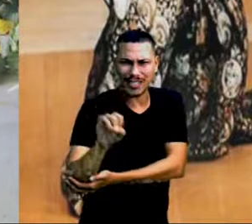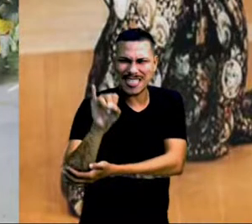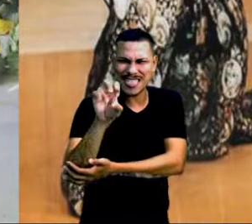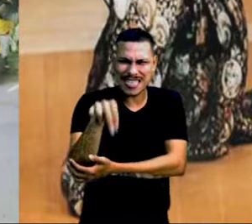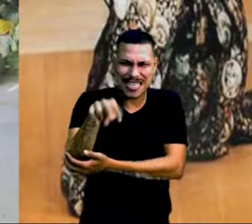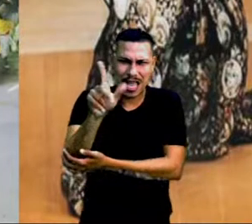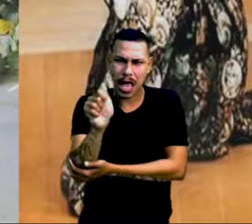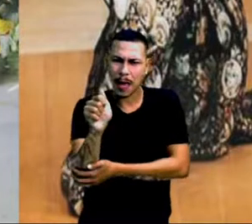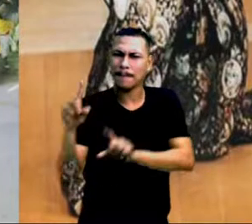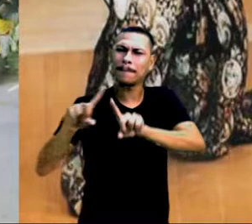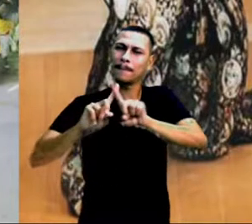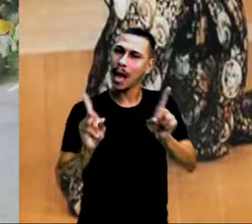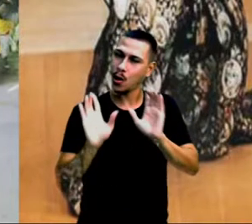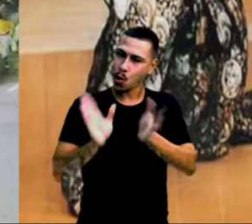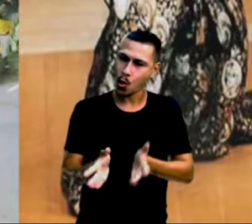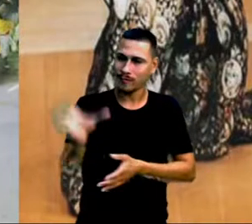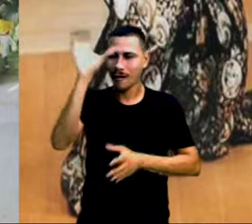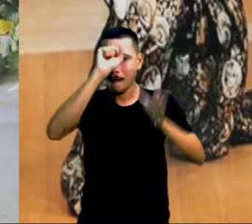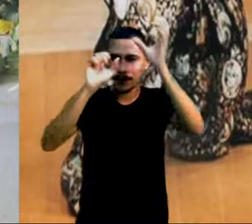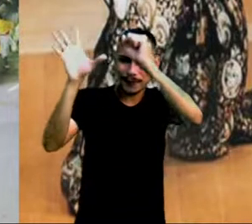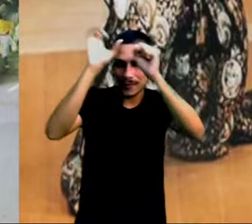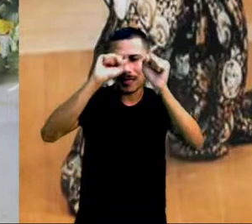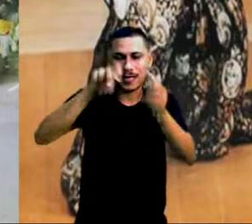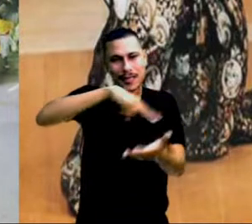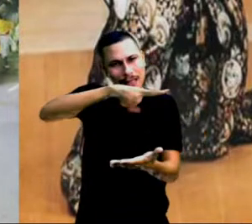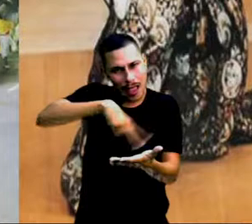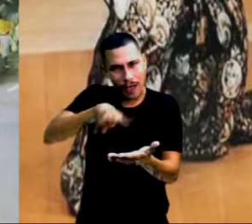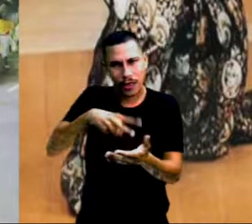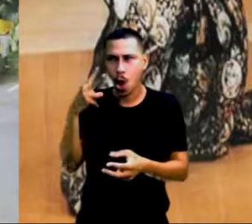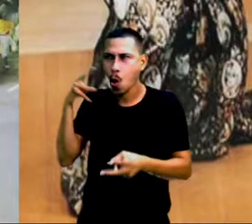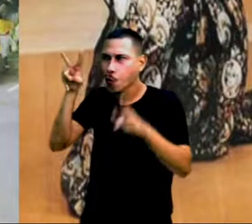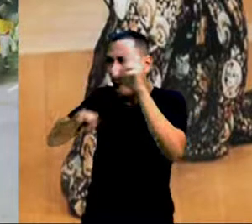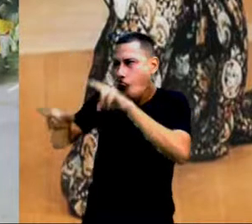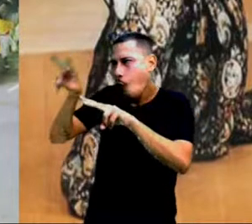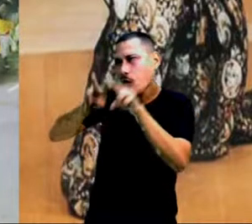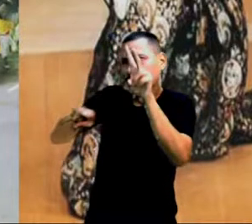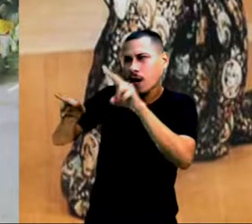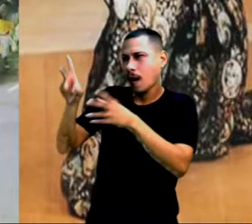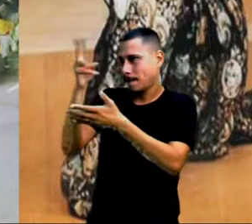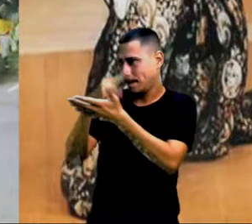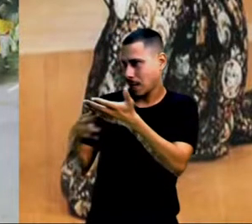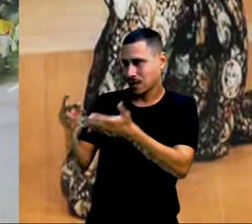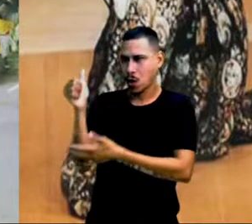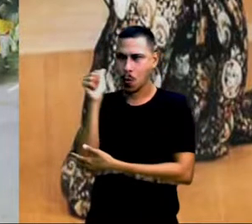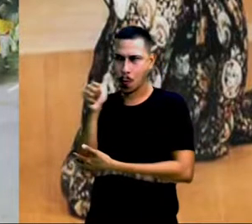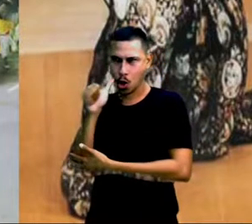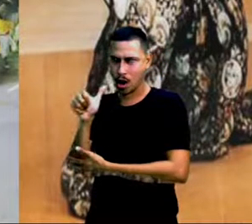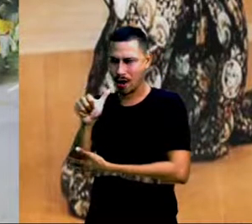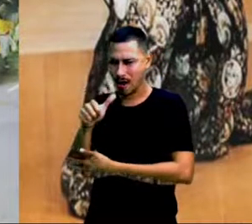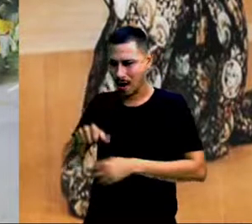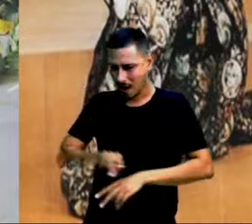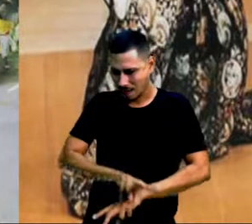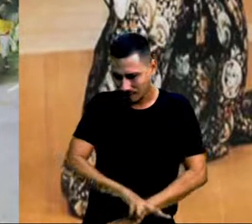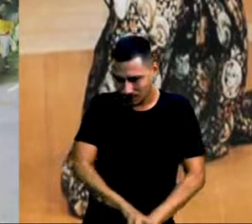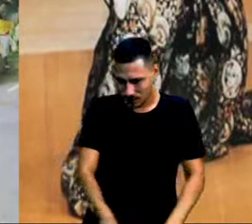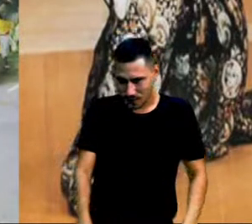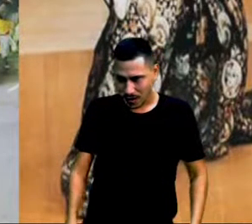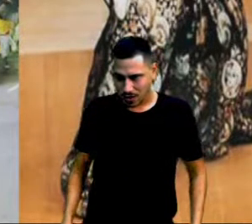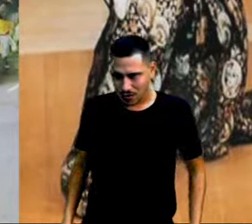vocês olharem para essa imagem, a gente vai ter aqui a representação. Essa moça bonita aqui com essa saia vermelha é a